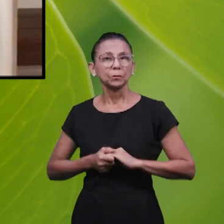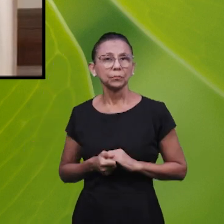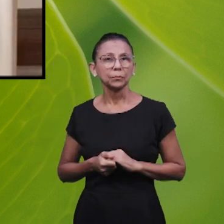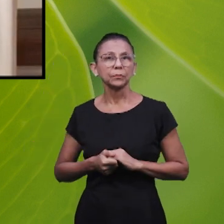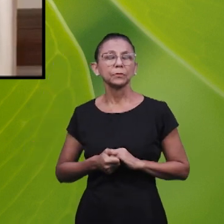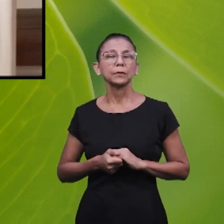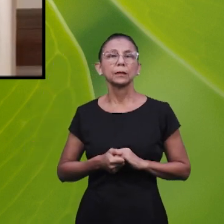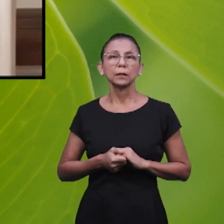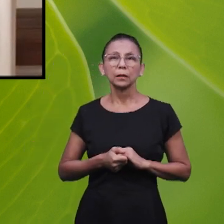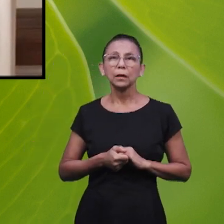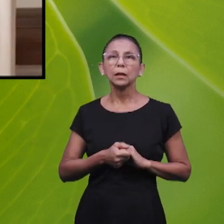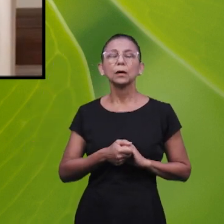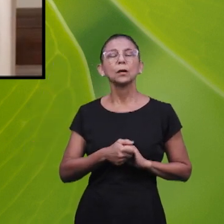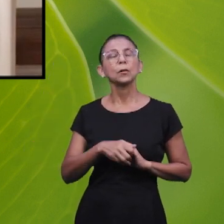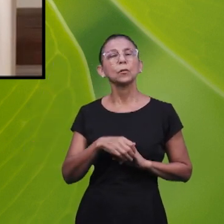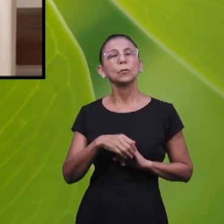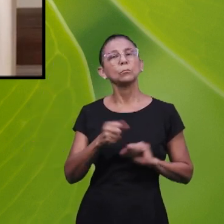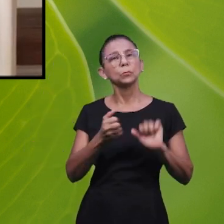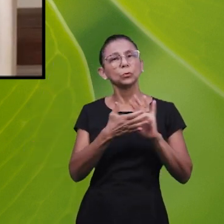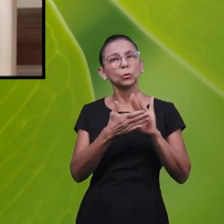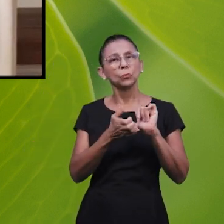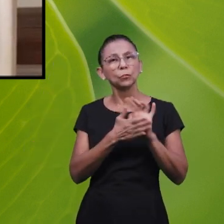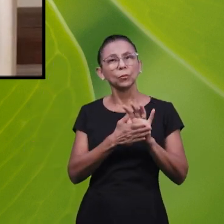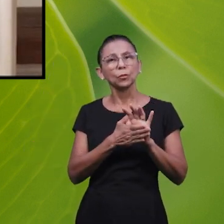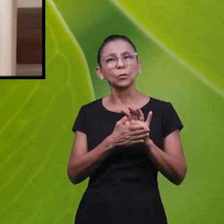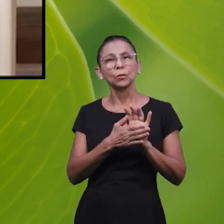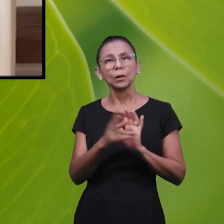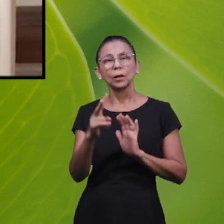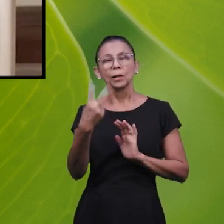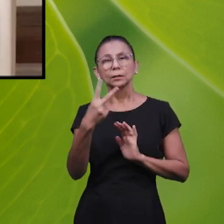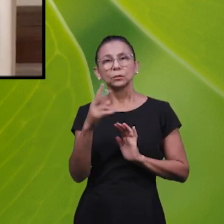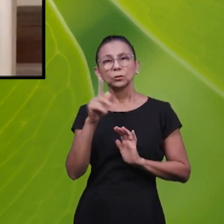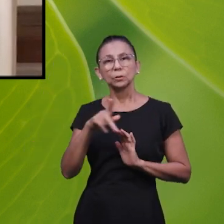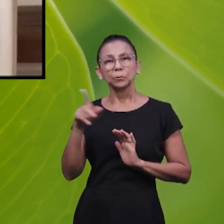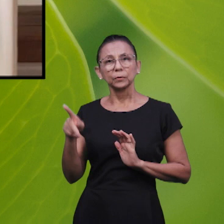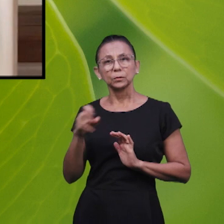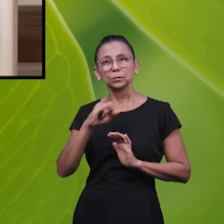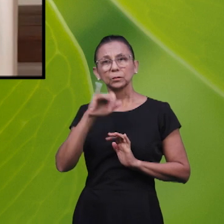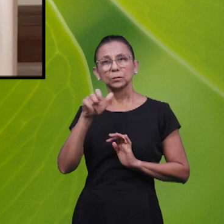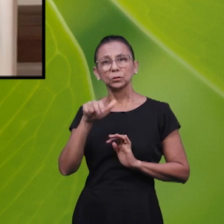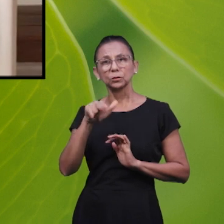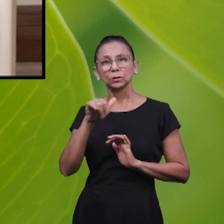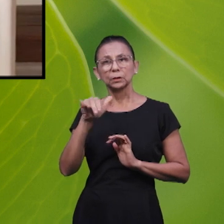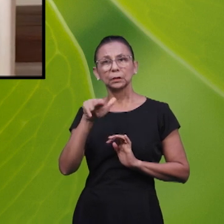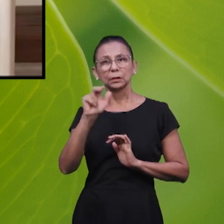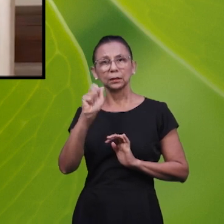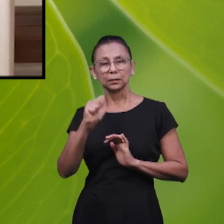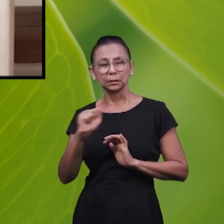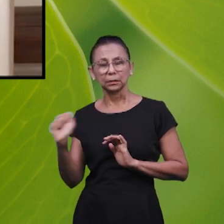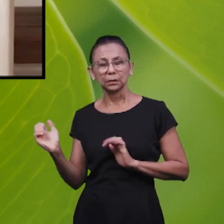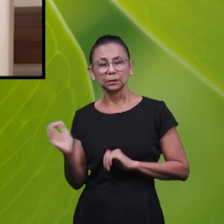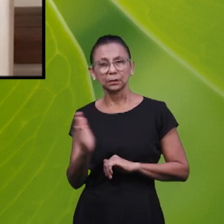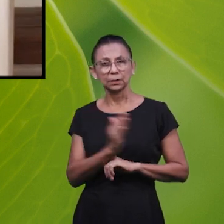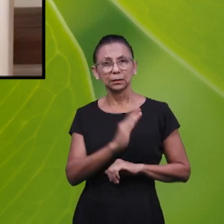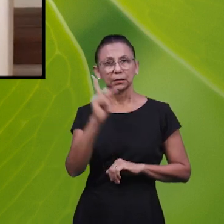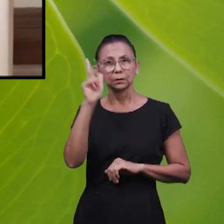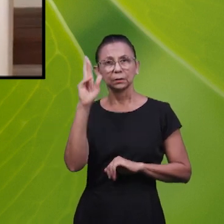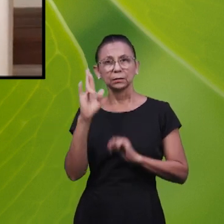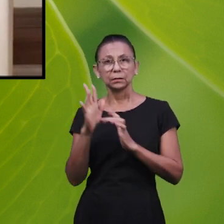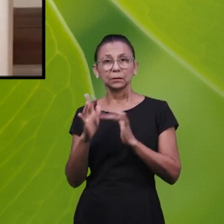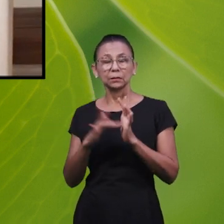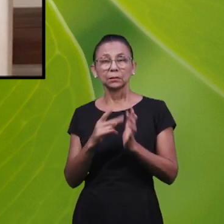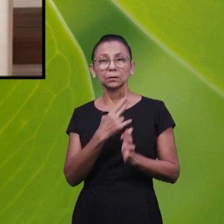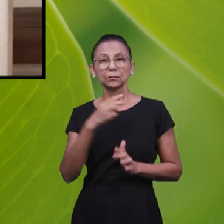o envolvimento com o louvor, com o aprendizado do instrumento, até mesmo durante a pandemia, quando iniciou né,